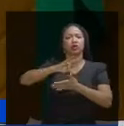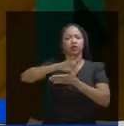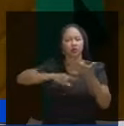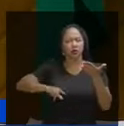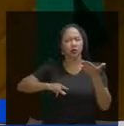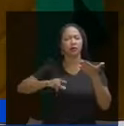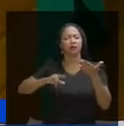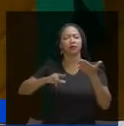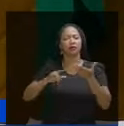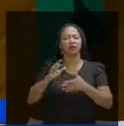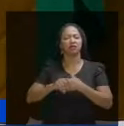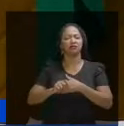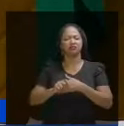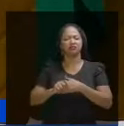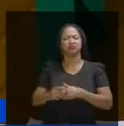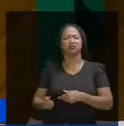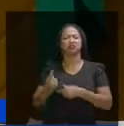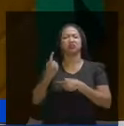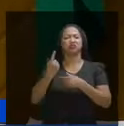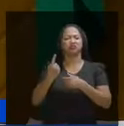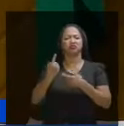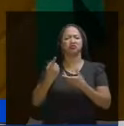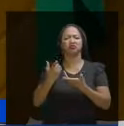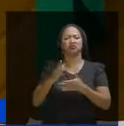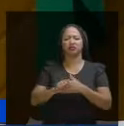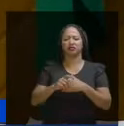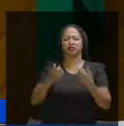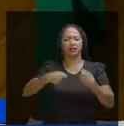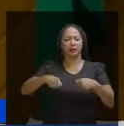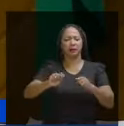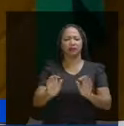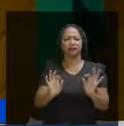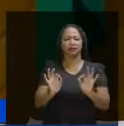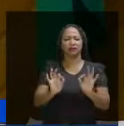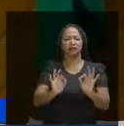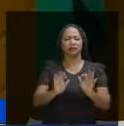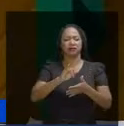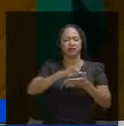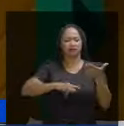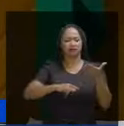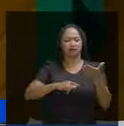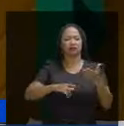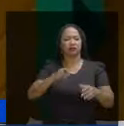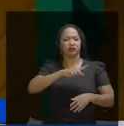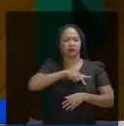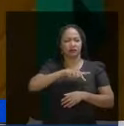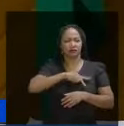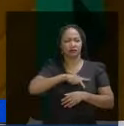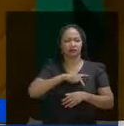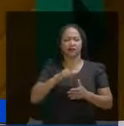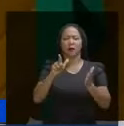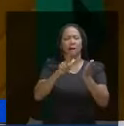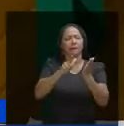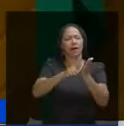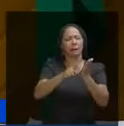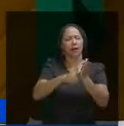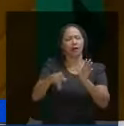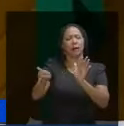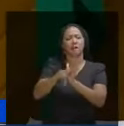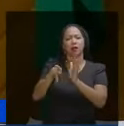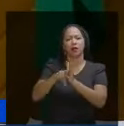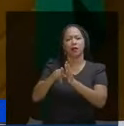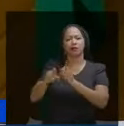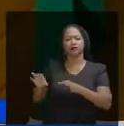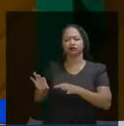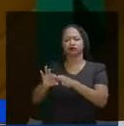de forma unilateral e destituídos de fé pública, a exemplo de meras fichas de filiação. Nesse